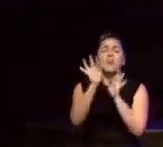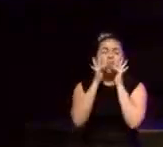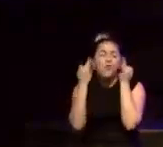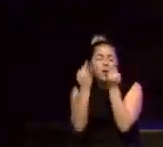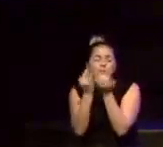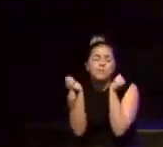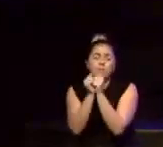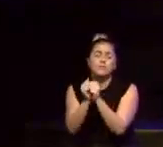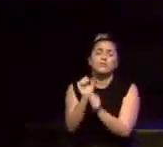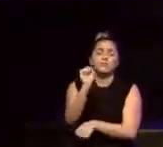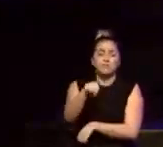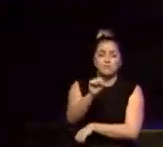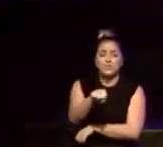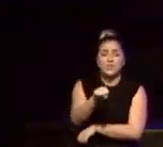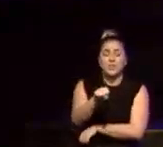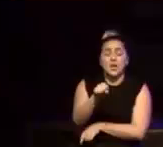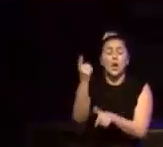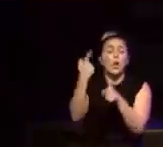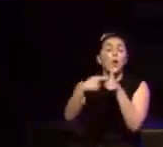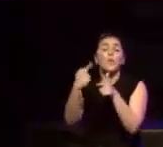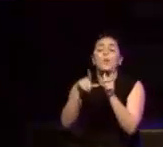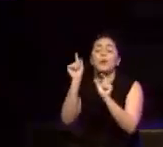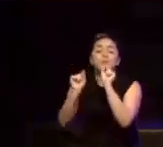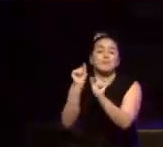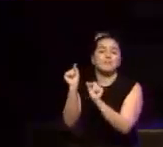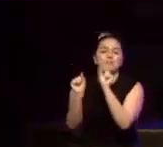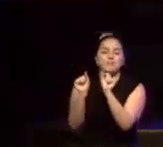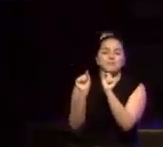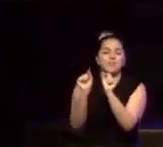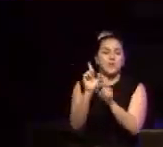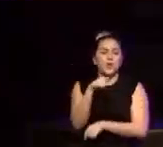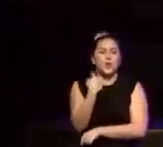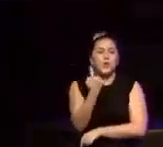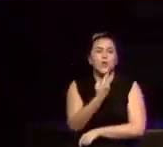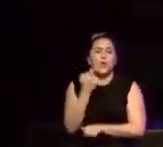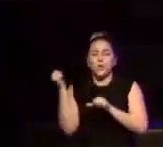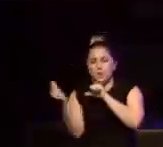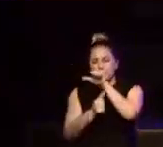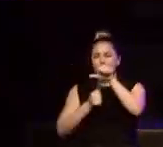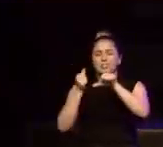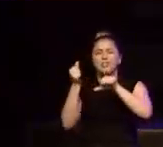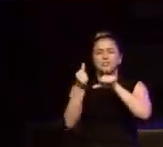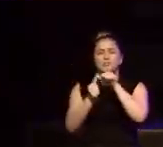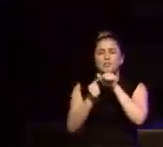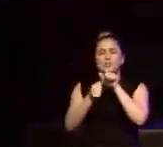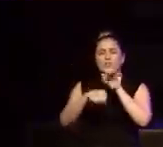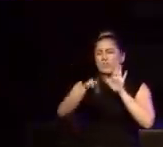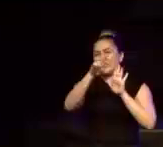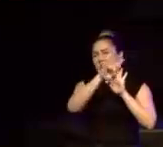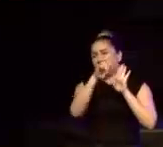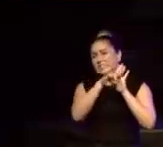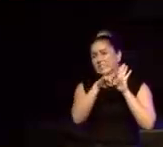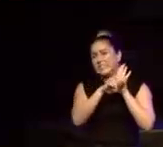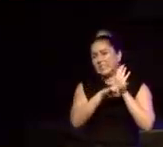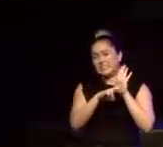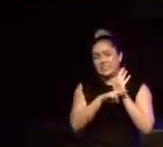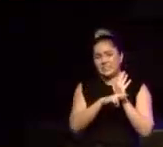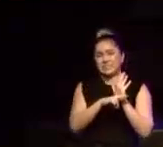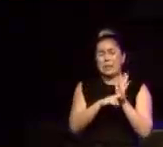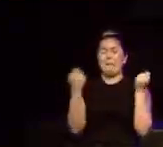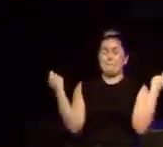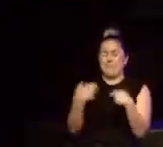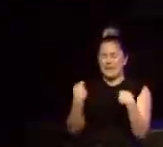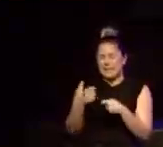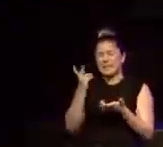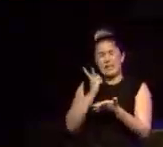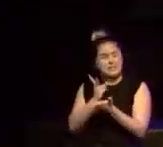eu continuo acreditando nele. O problema é quando a gente pega algo assim e transforma numa regra na nossa vida, onde reunir-se,